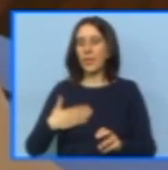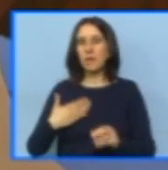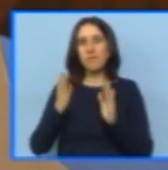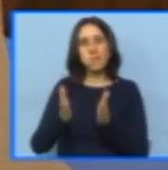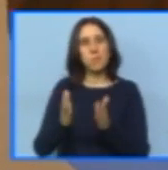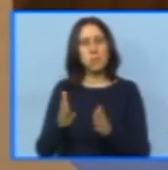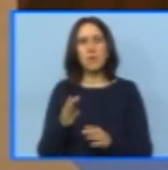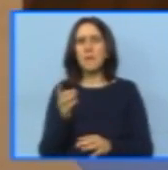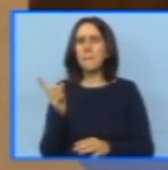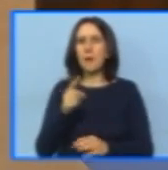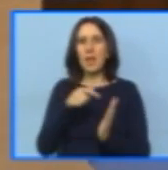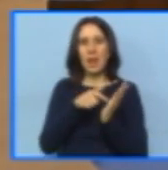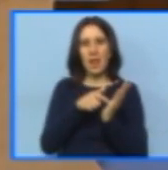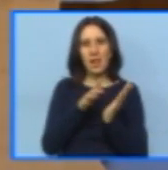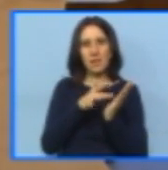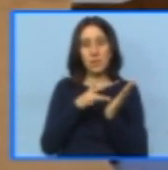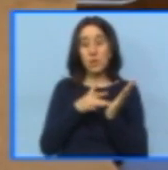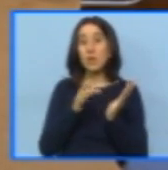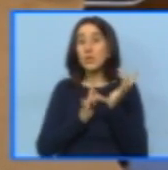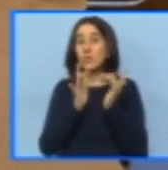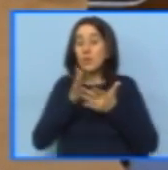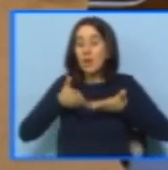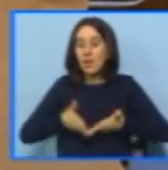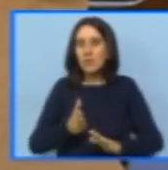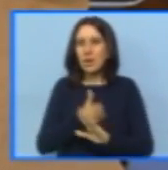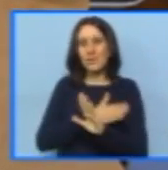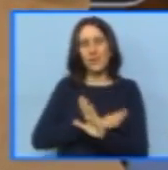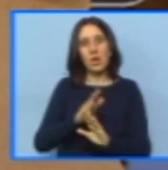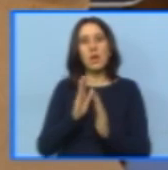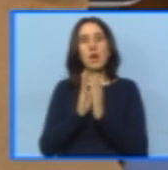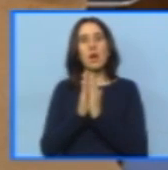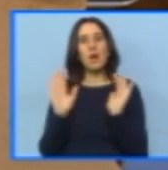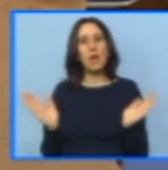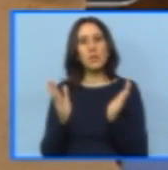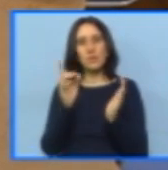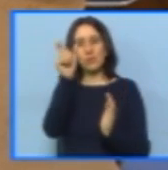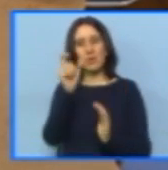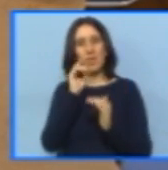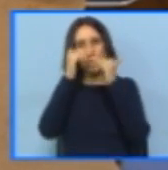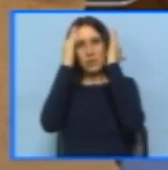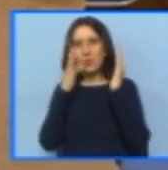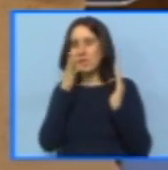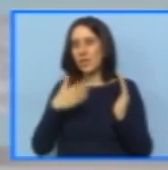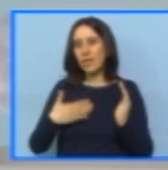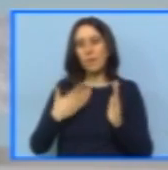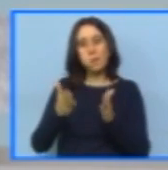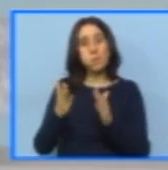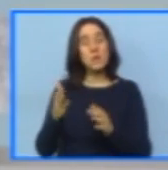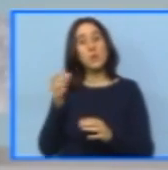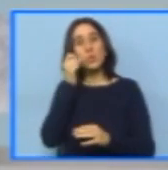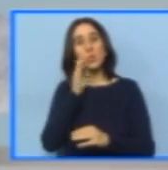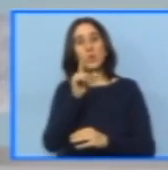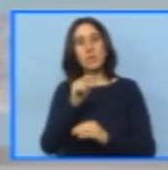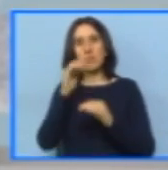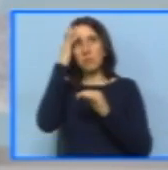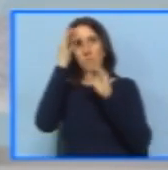vezes nos Evangelhos, já antes de Jesus nascer. É isso que o anjo diz a Nossa Senhora: não tenhas medo. Que diz a José no sonho: não tenhas medo. Que diz aos pastores